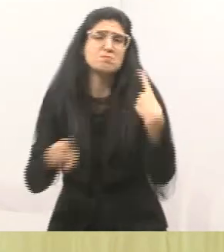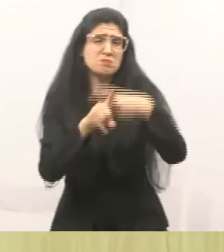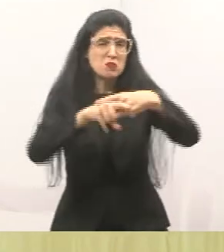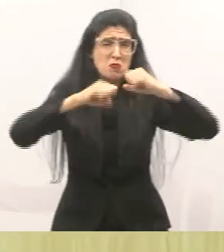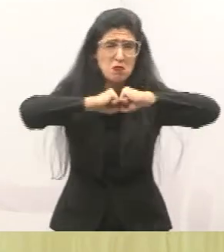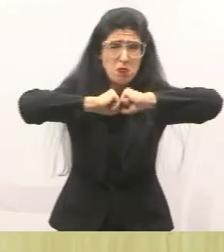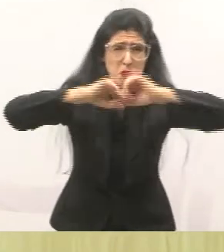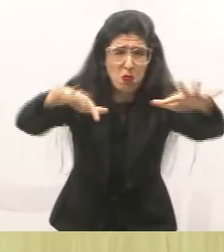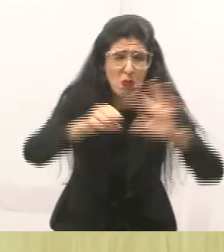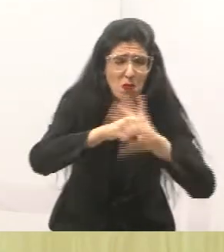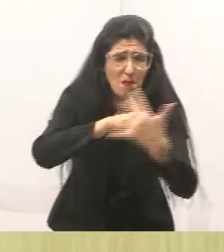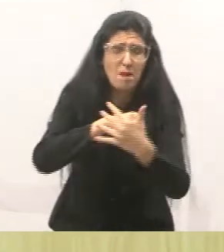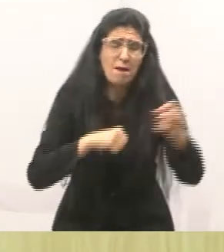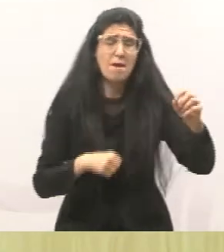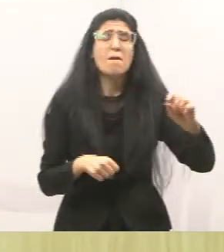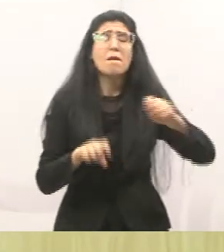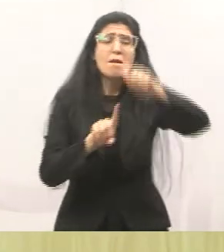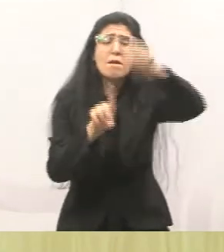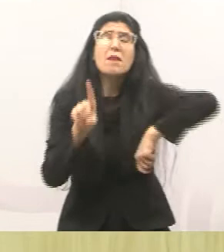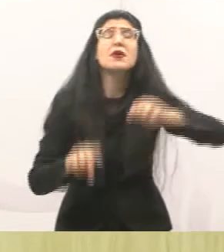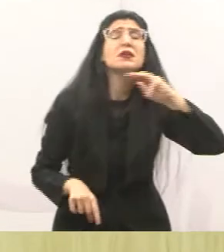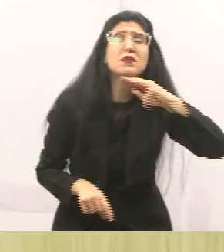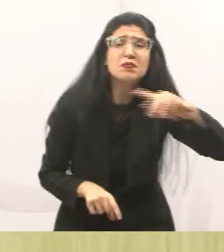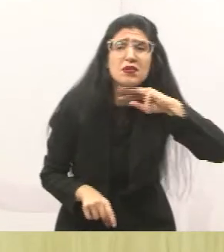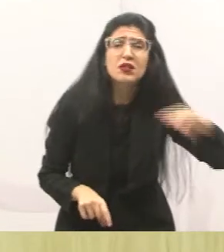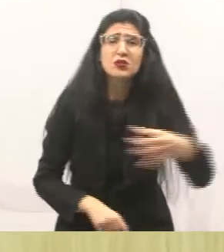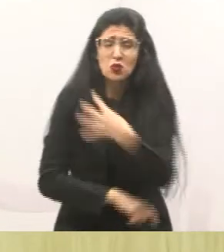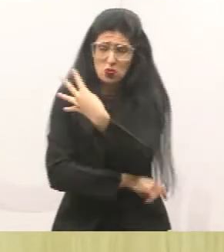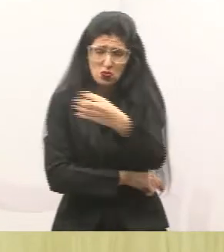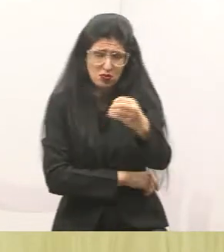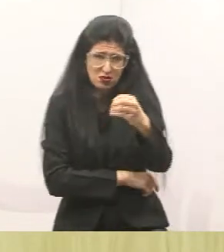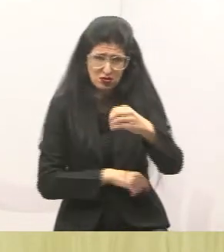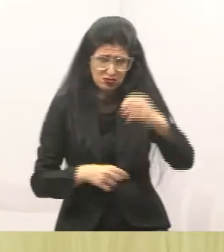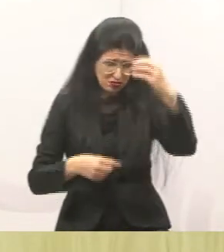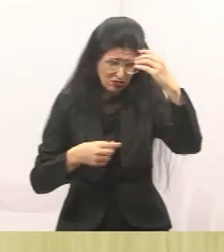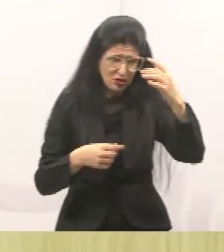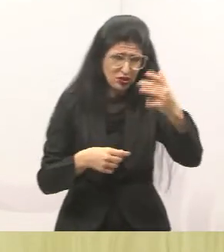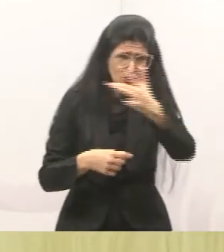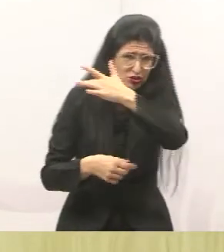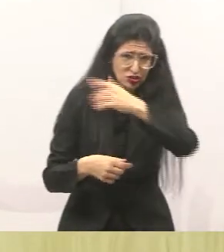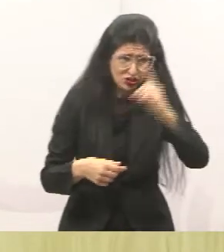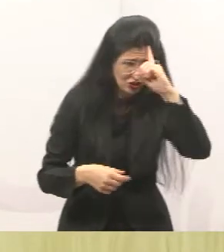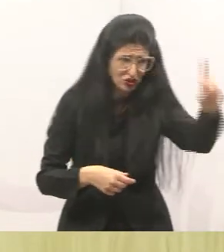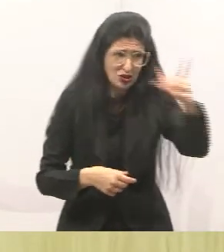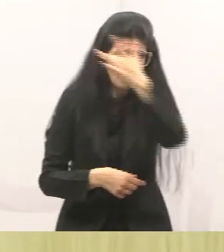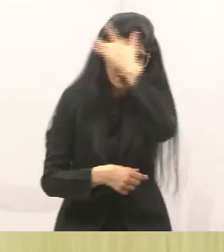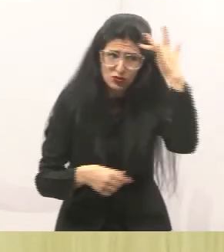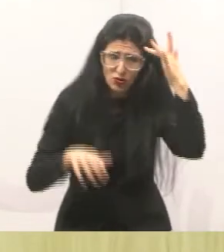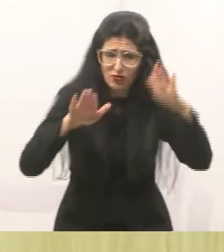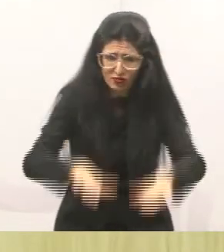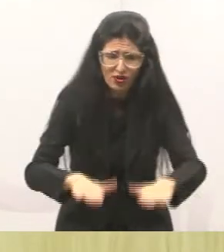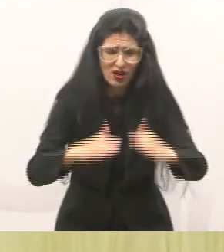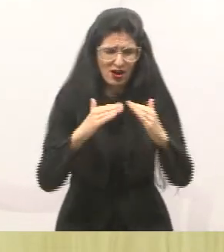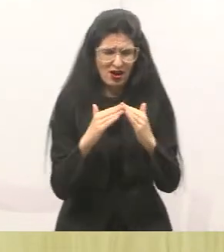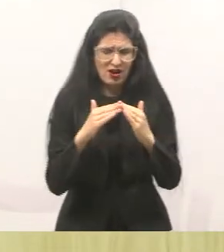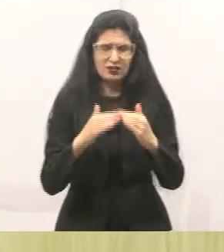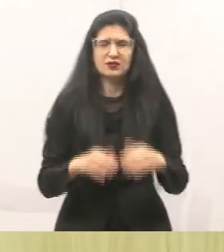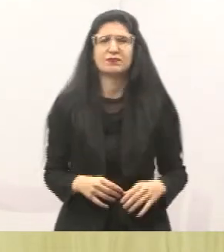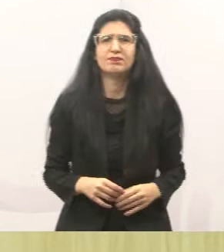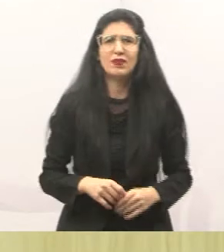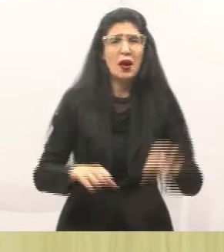no mês de março, houve a implantação de quarentena no Estado e município e a consequente paralisação dos trabalhos dessa